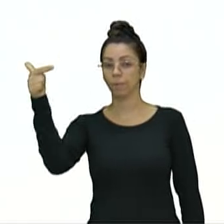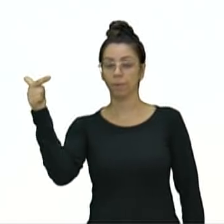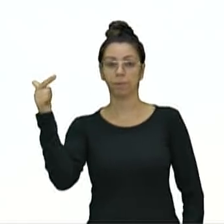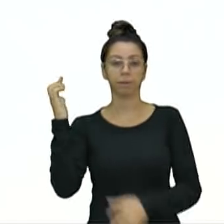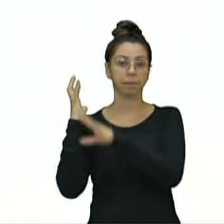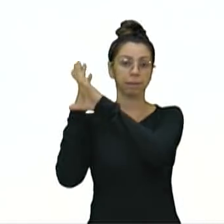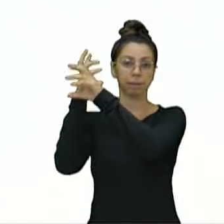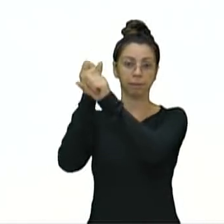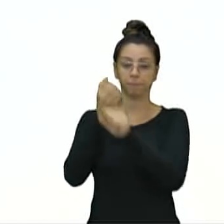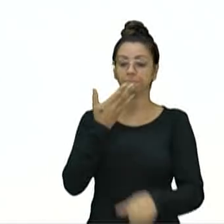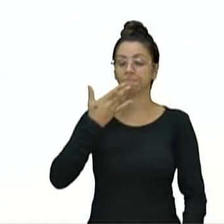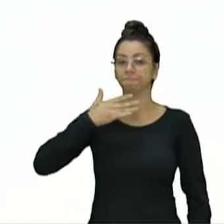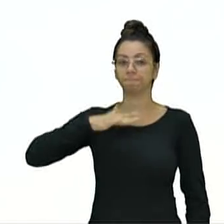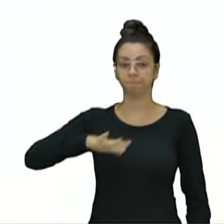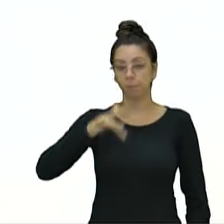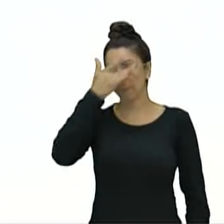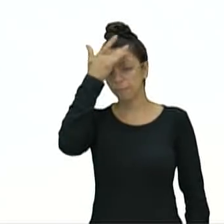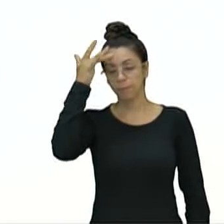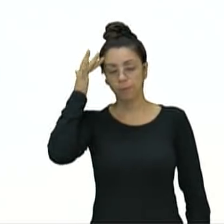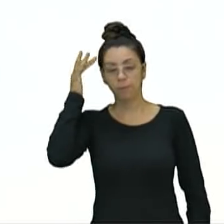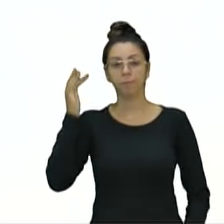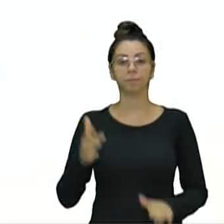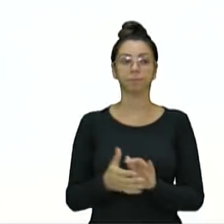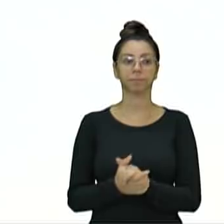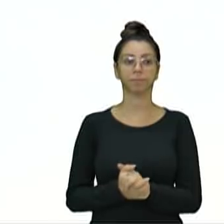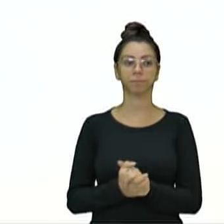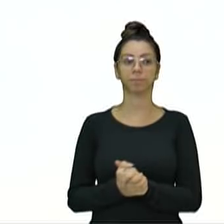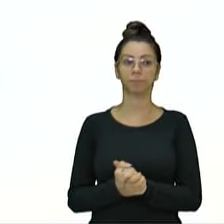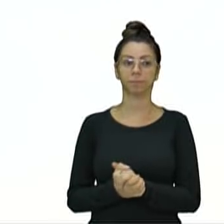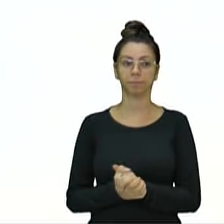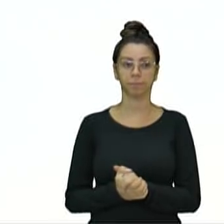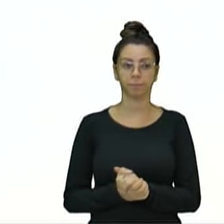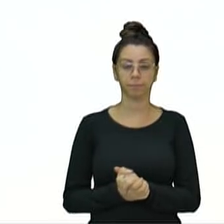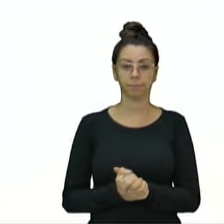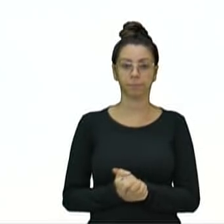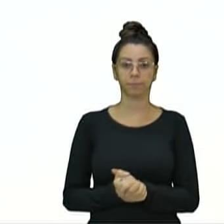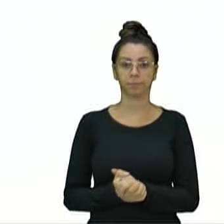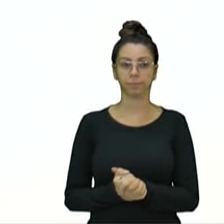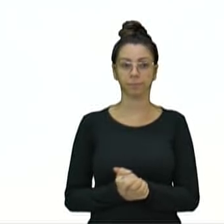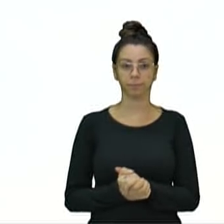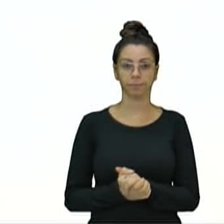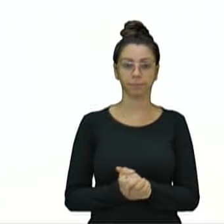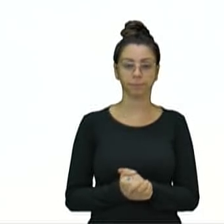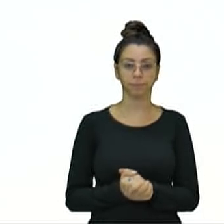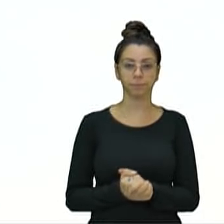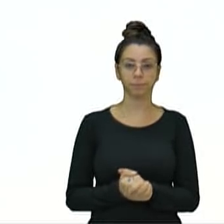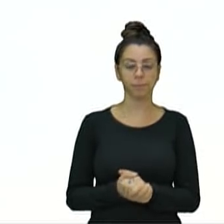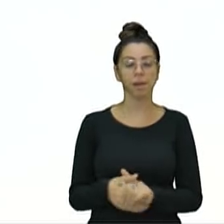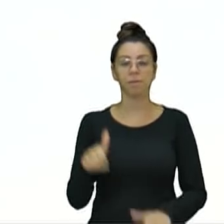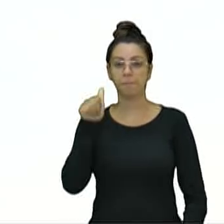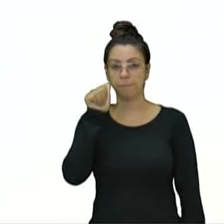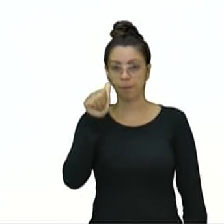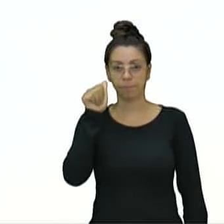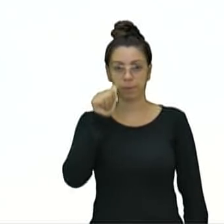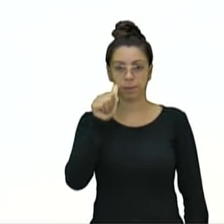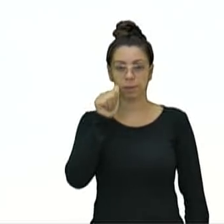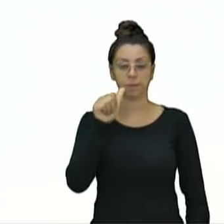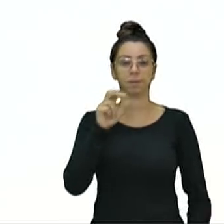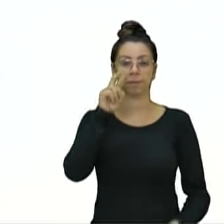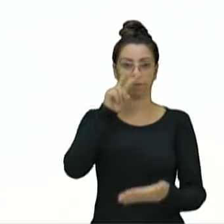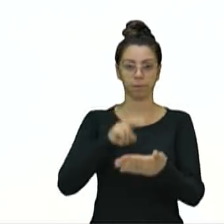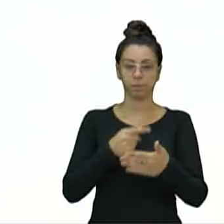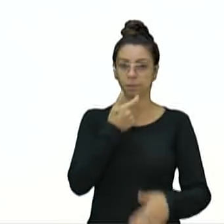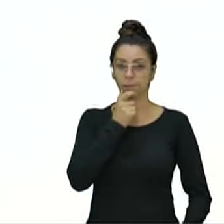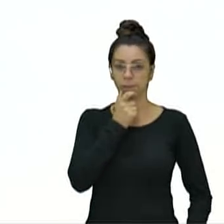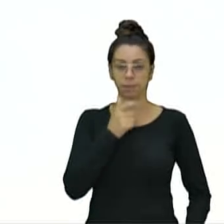lembrança de infância de uma pessoa. Essa lembrança é da Lisa Osborne e ela diz assim, ó, I had and probably